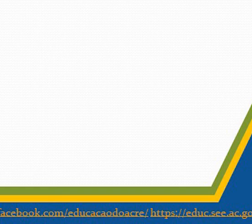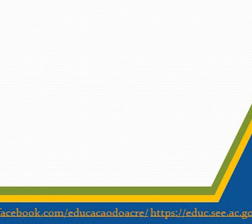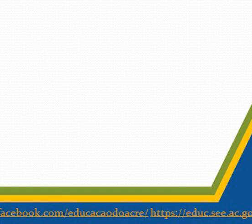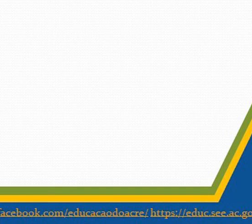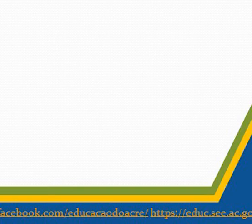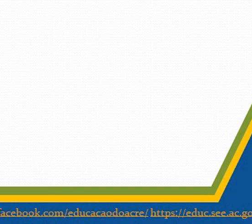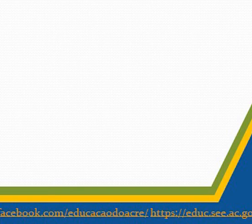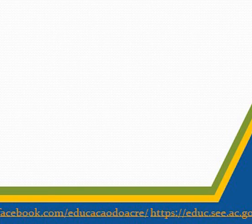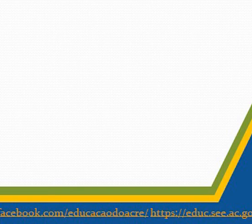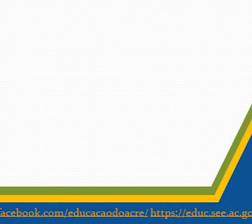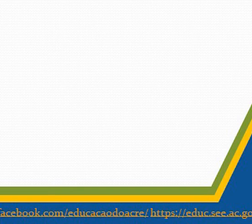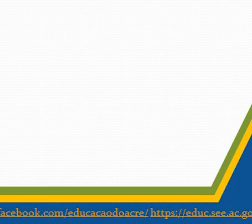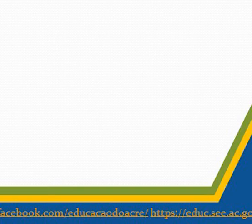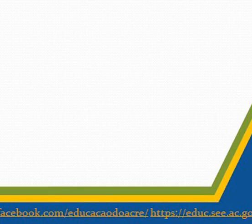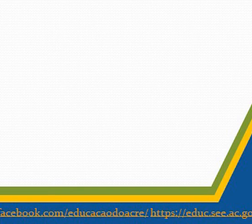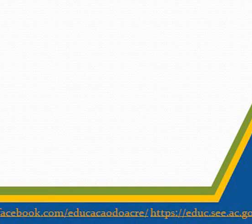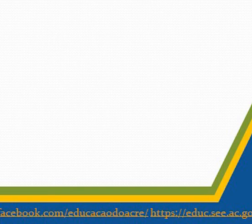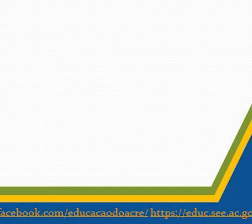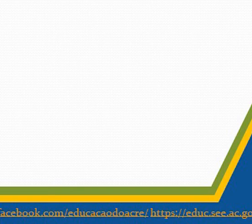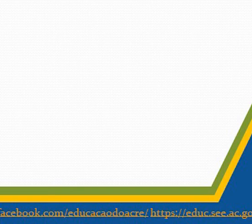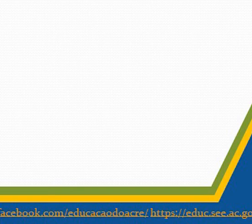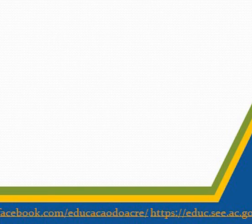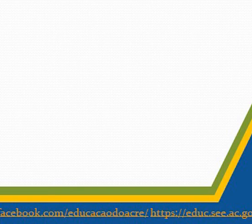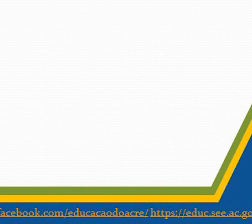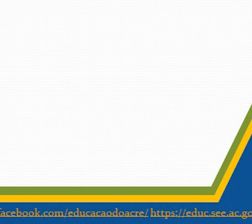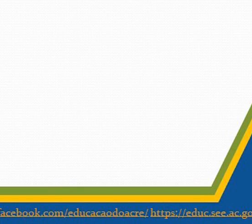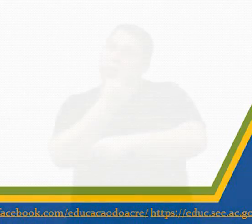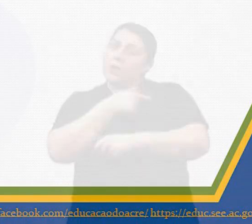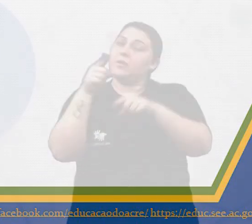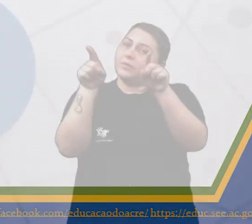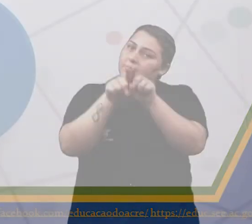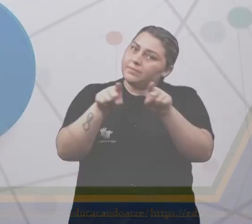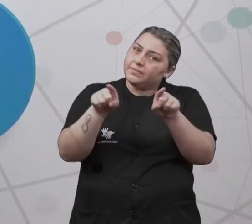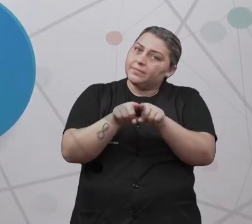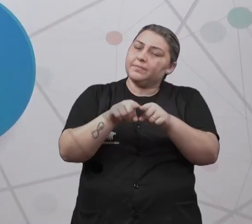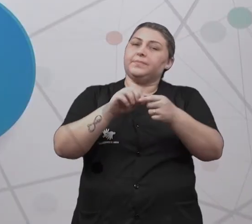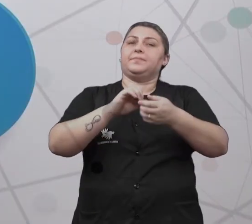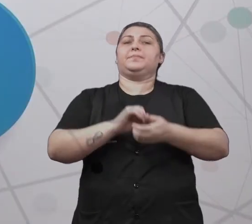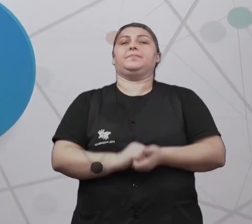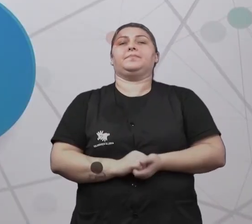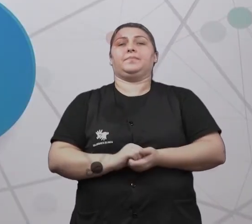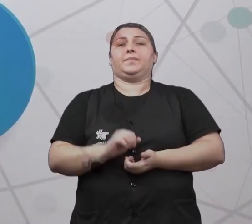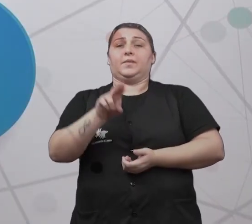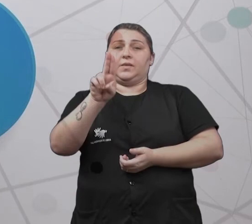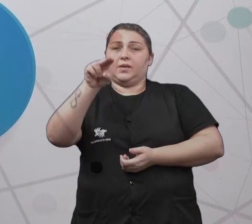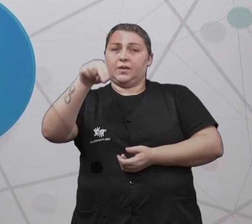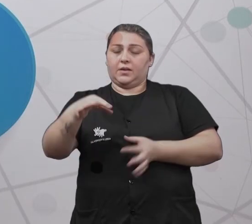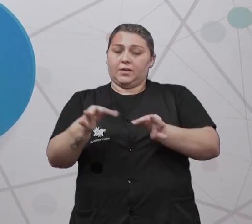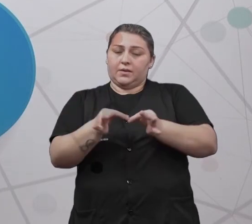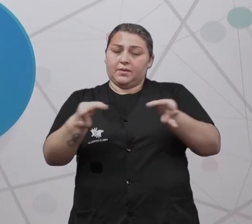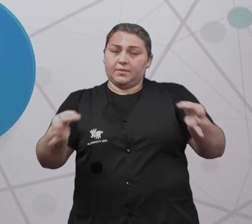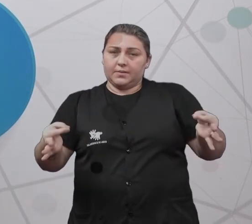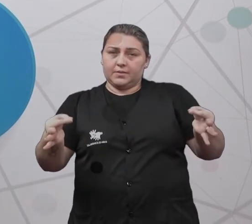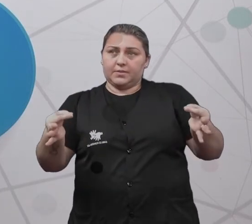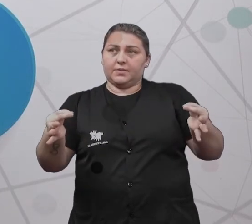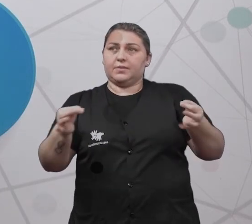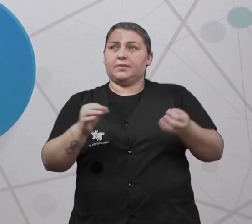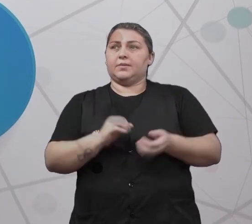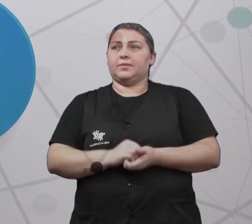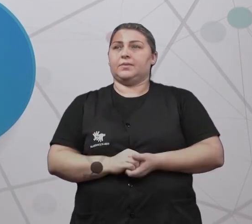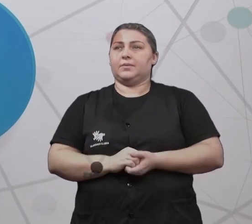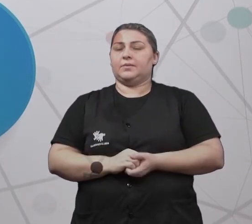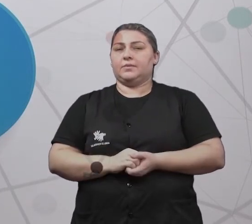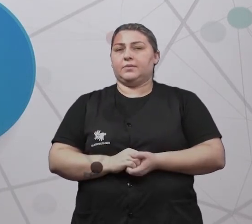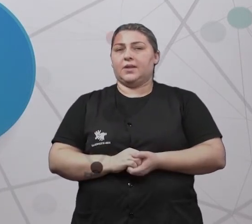né? 1000 quilos. Nós também temos outras unidades de medidas, que não